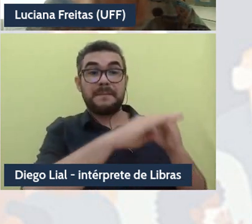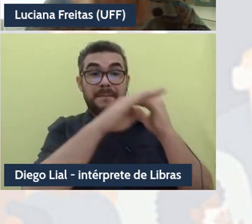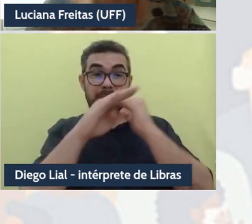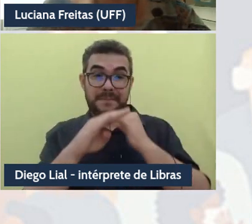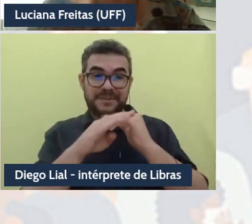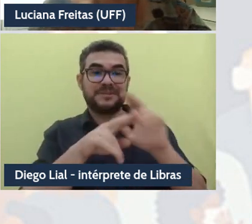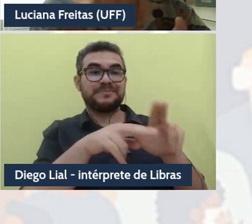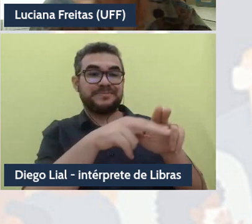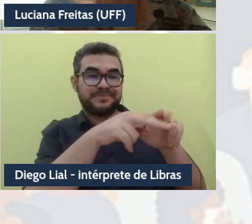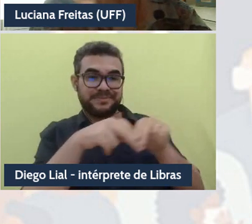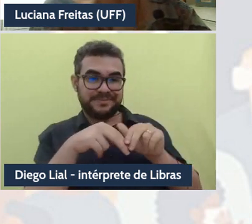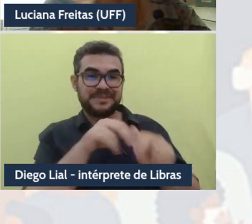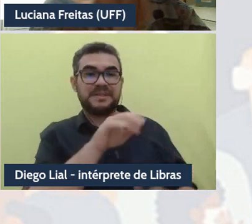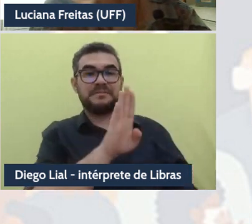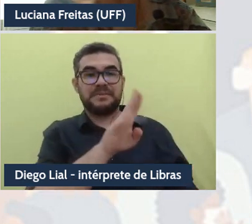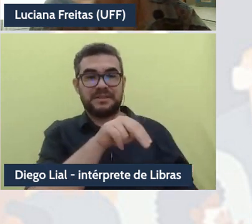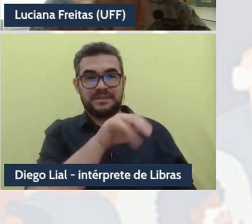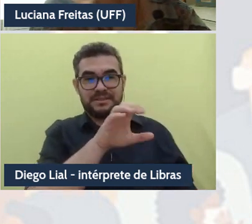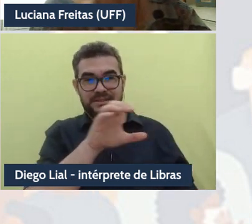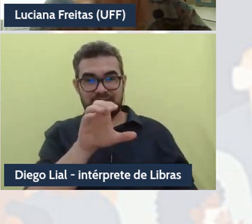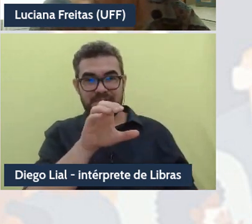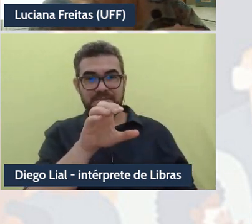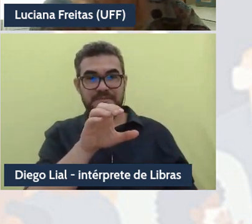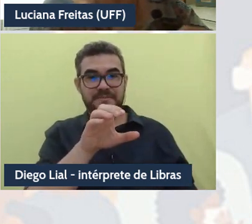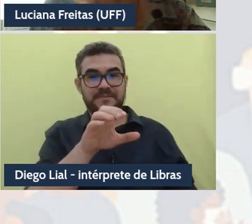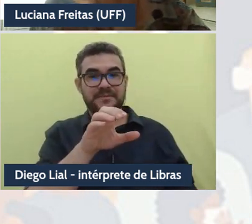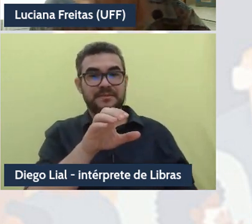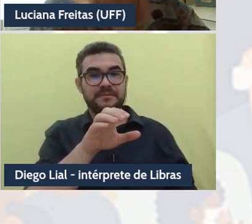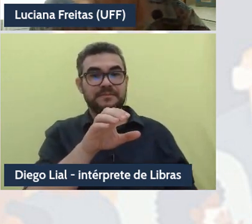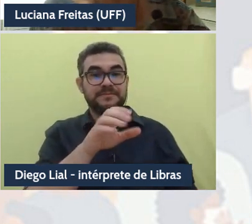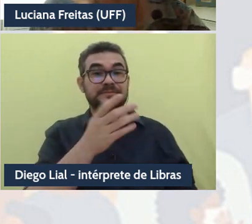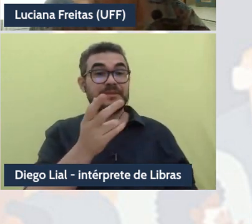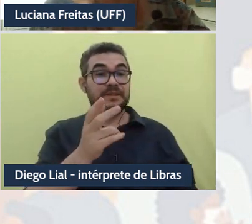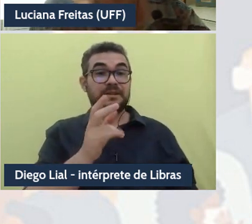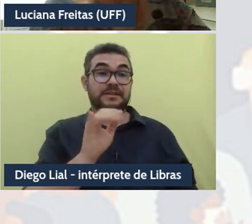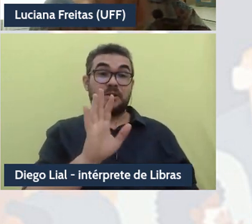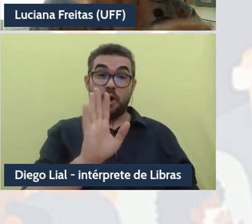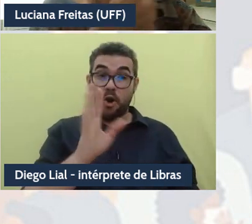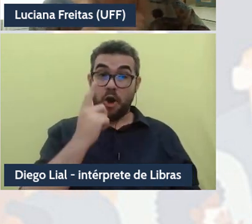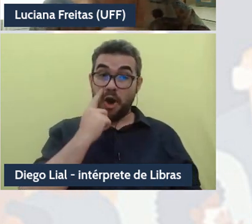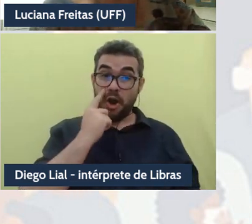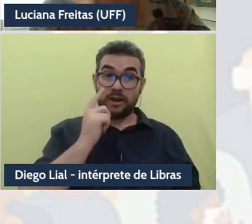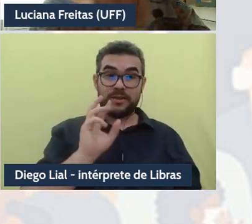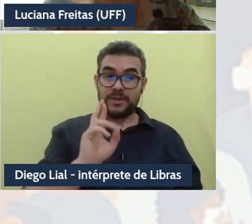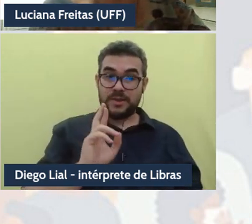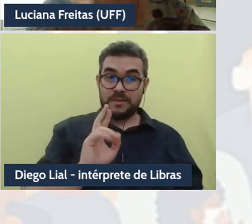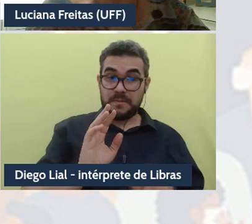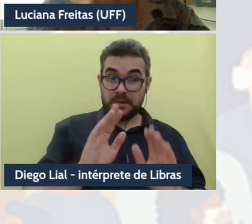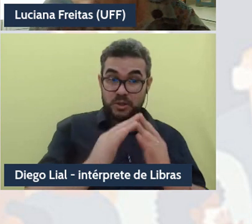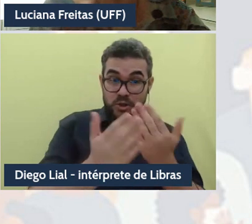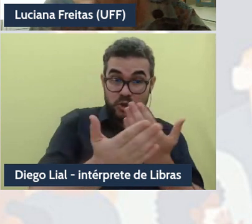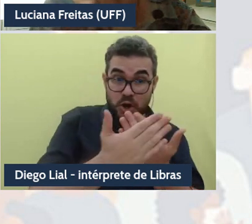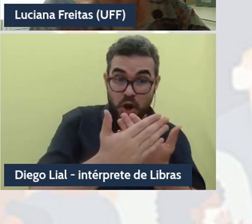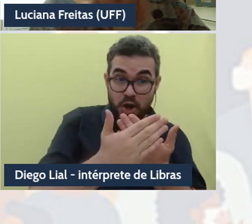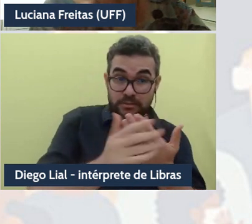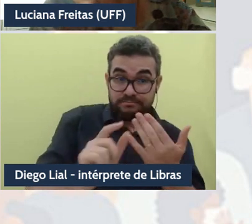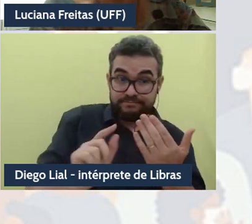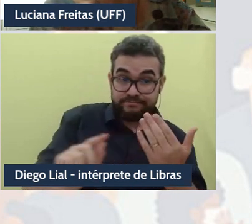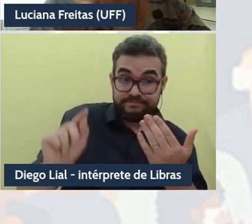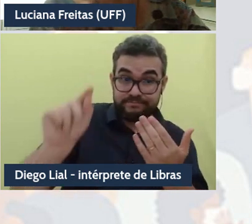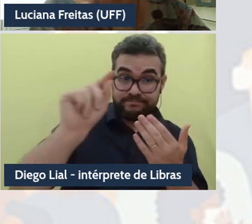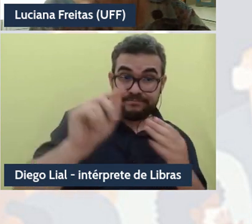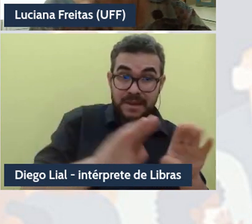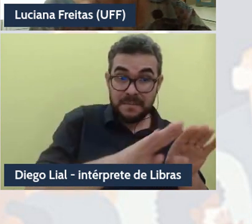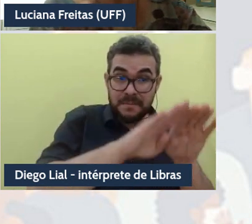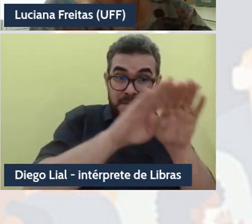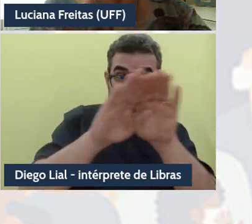vai padronizar a formação de professoras e professores, quer dizer, não basta você padronizar a escola, você tem que padronizar também a formação de quem vai estar